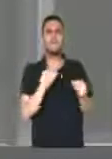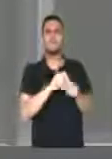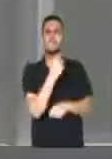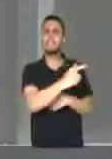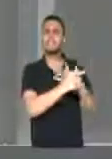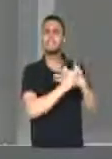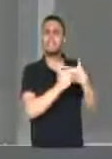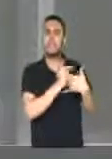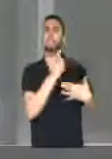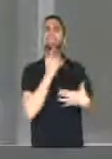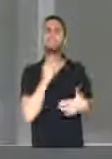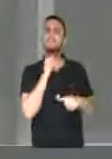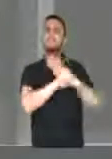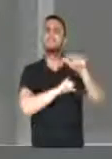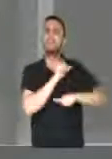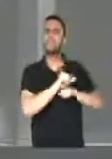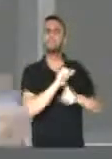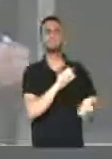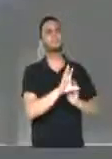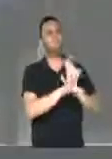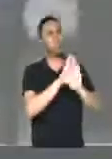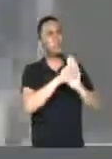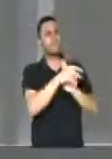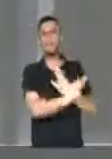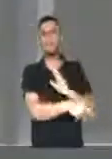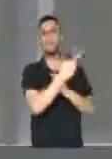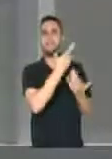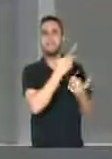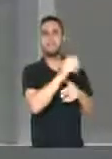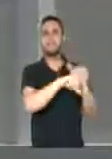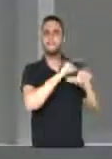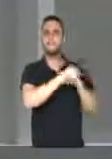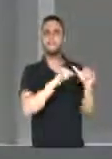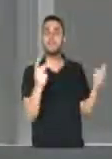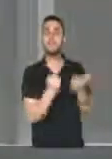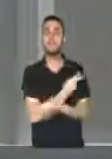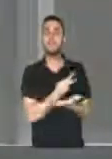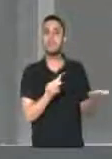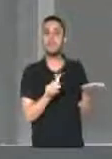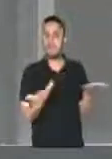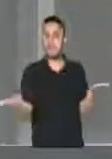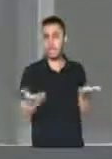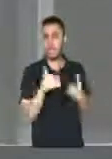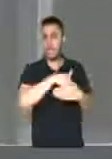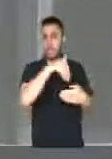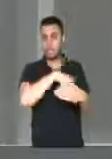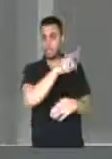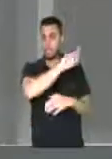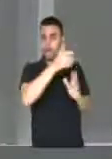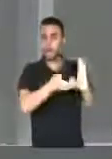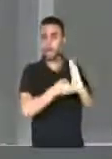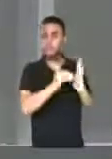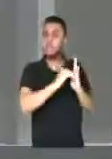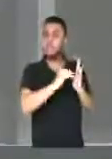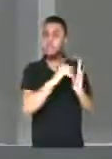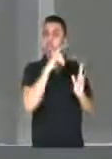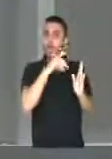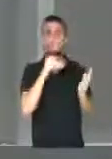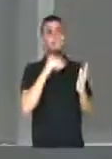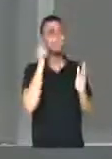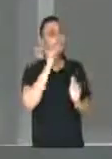alteração no conteúdo da reforma que tramita naquela casa. As senadoras estão a defender os interesses